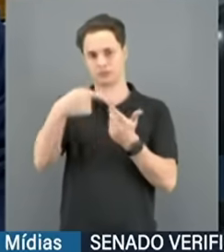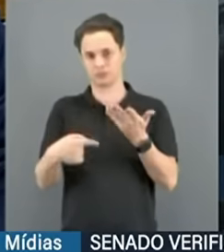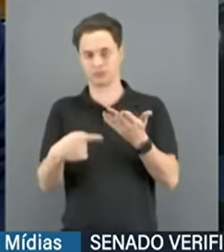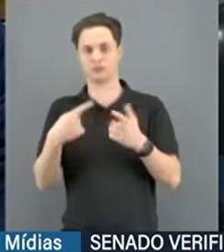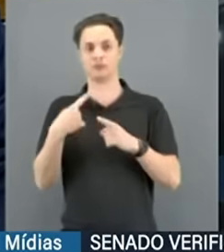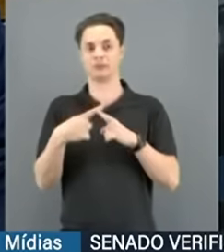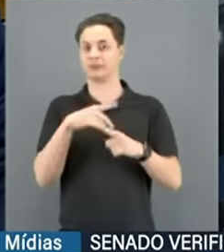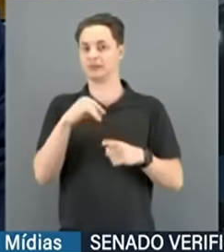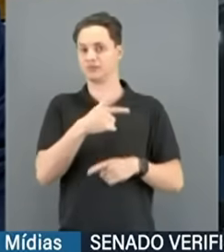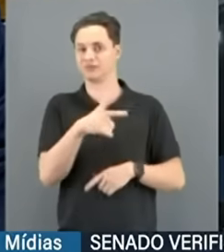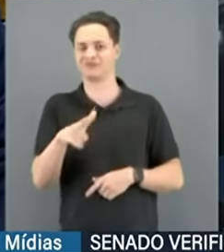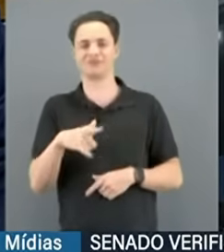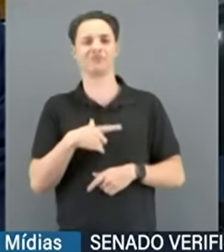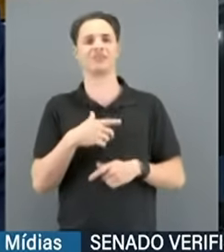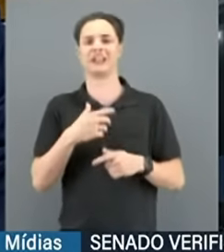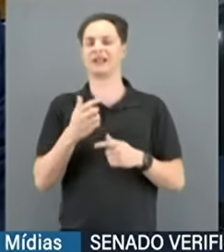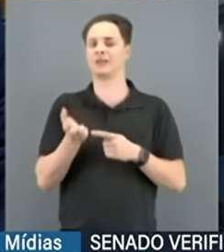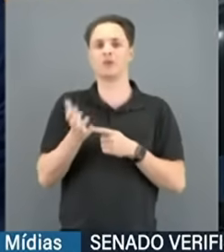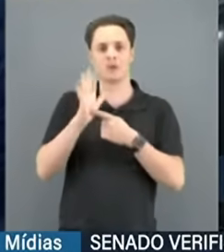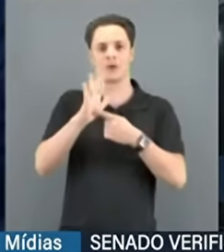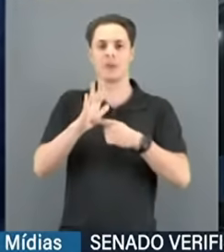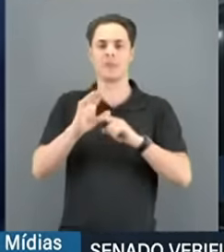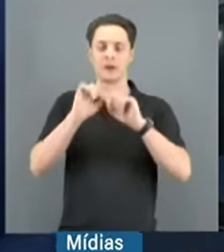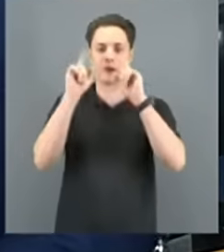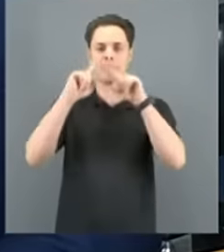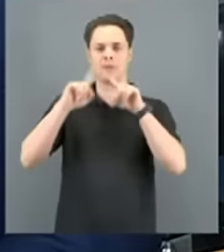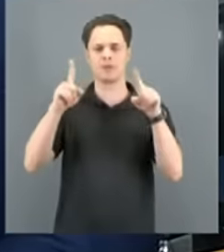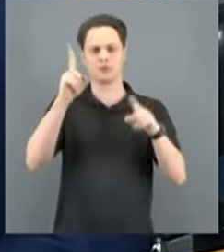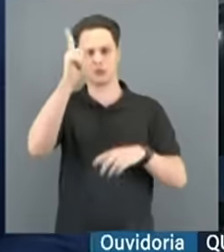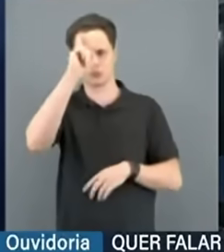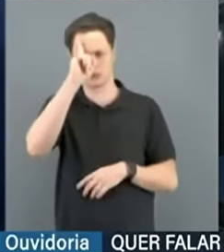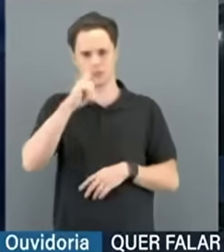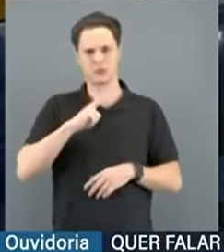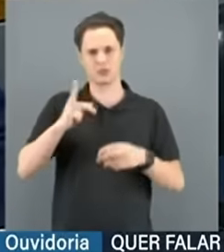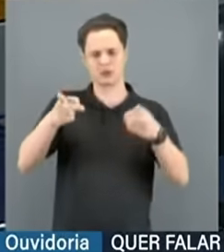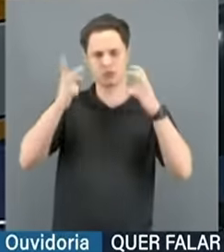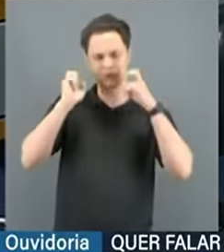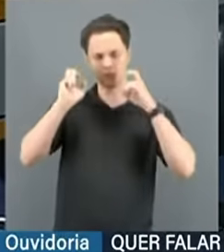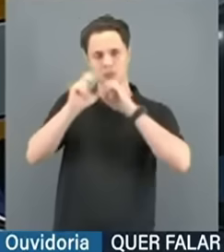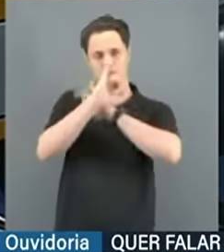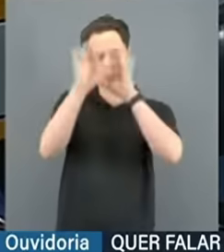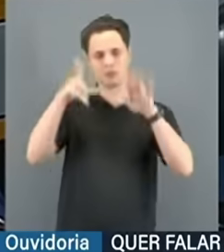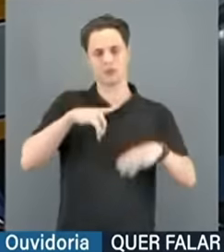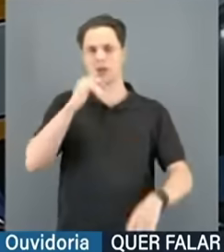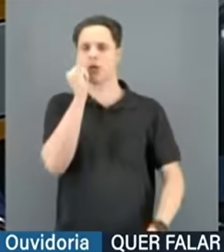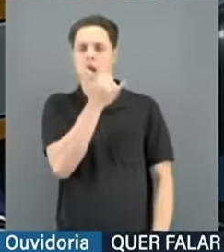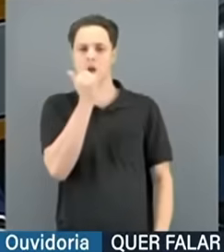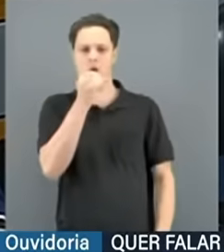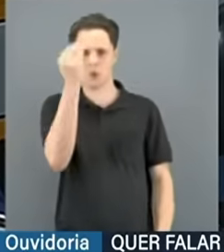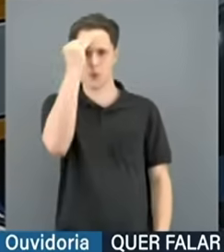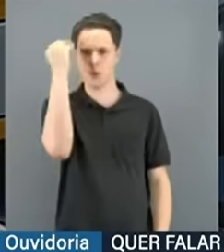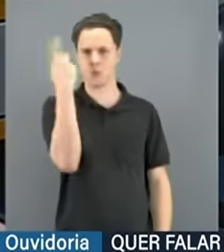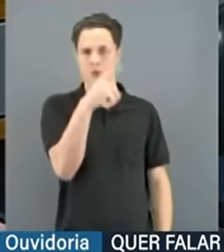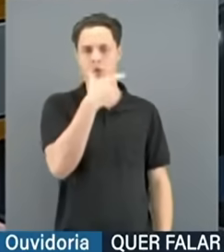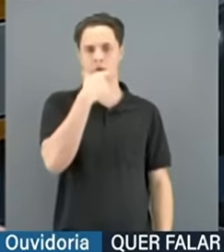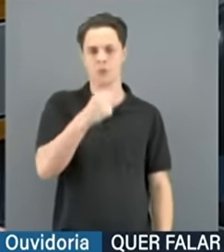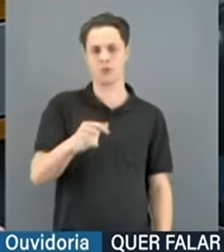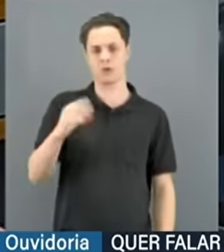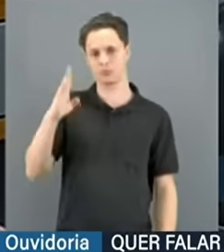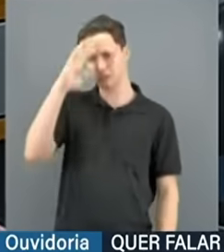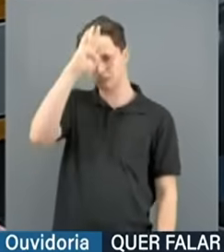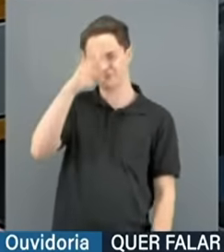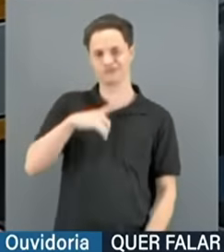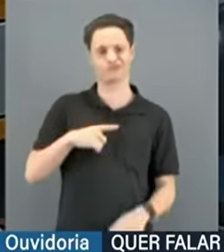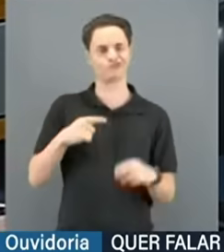não fosse a CPMI. E está cada dia mais do que claro que a narrativa de tentar imputar Jair Bolsonaro alguma responsabilidade sobre isso não tem